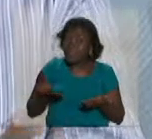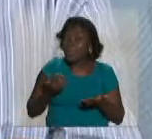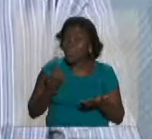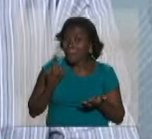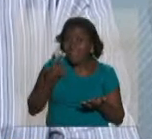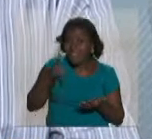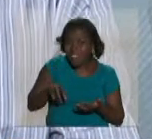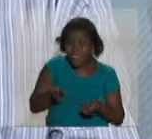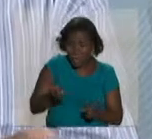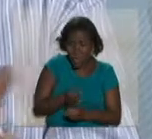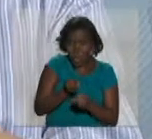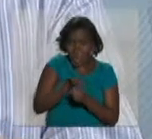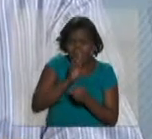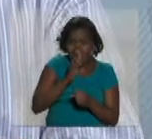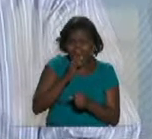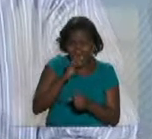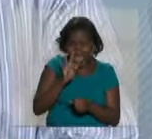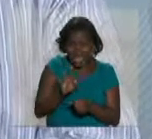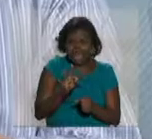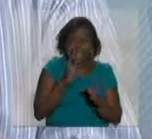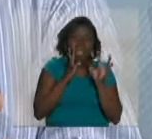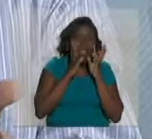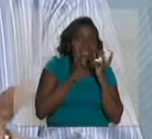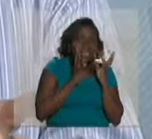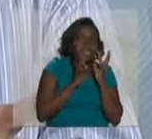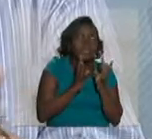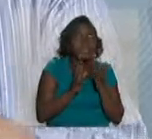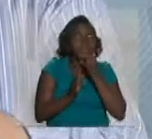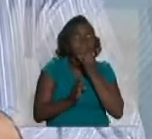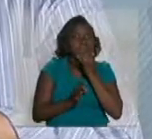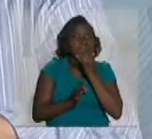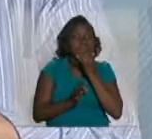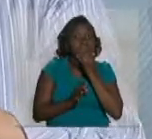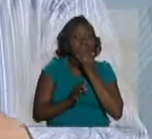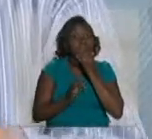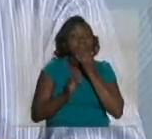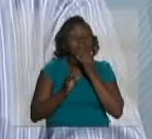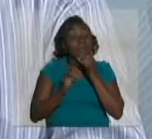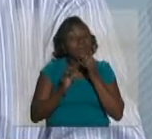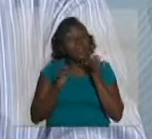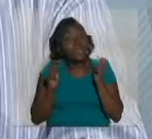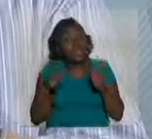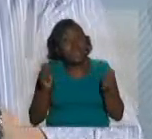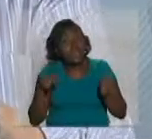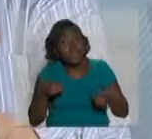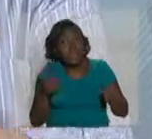você constrói o BRT e atende, vamos supor que razoavelmente